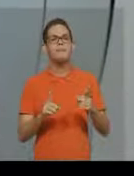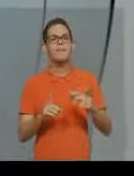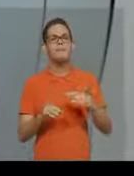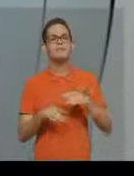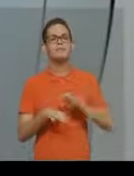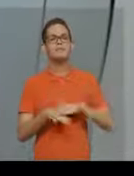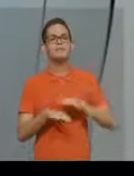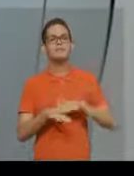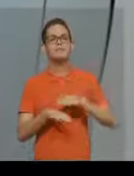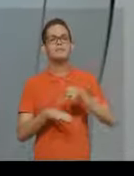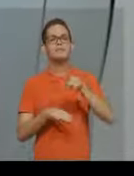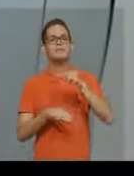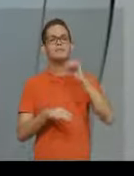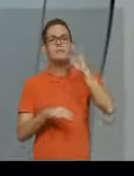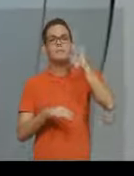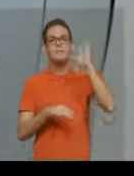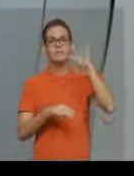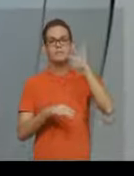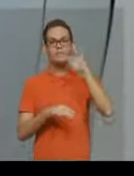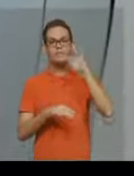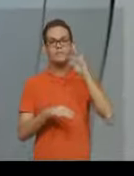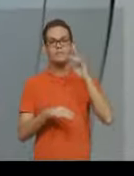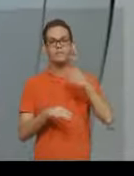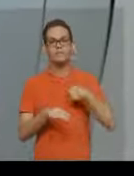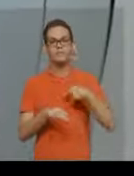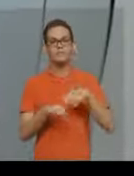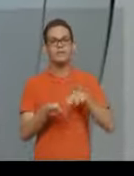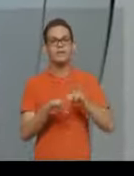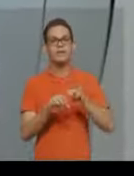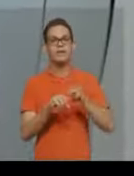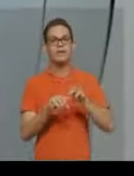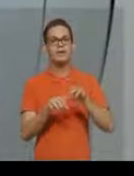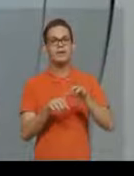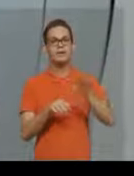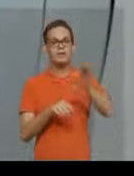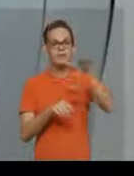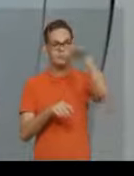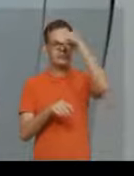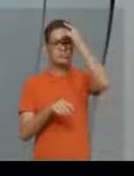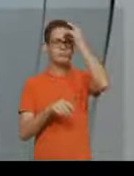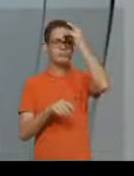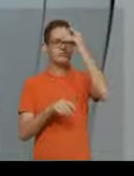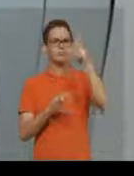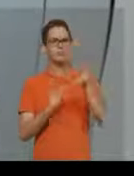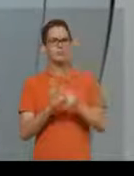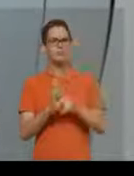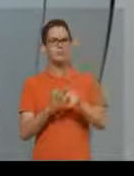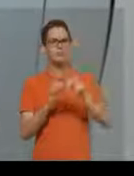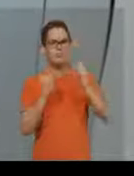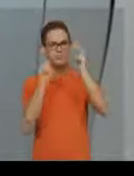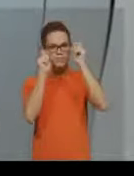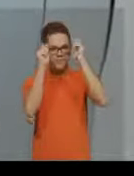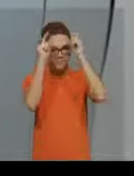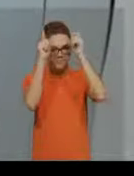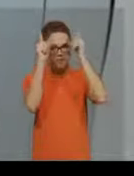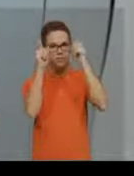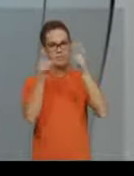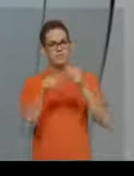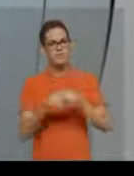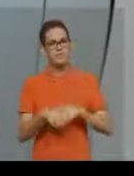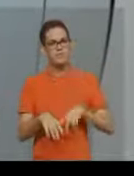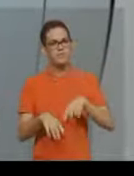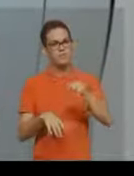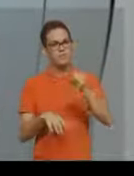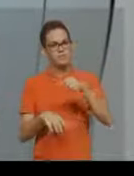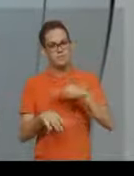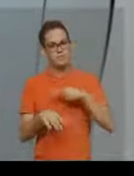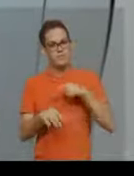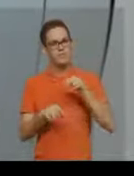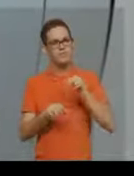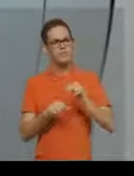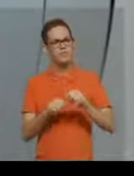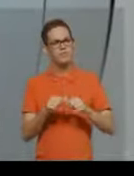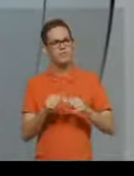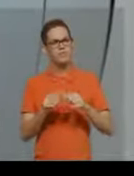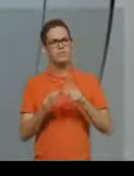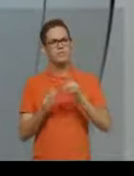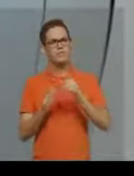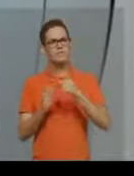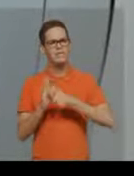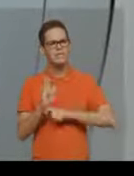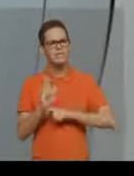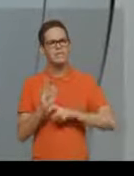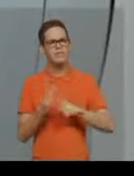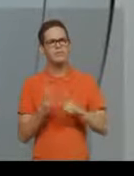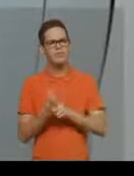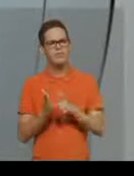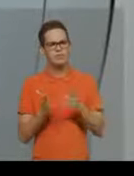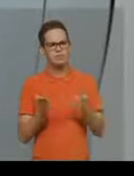imaginação, para formar o leitor, esse texto literário, muito importante. Você tem que, eu acho, o texto jornalístico para